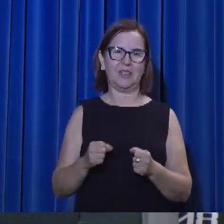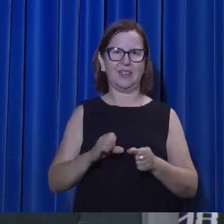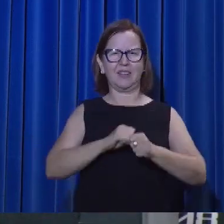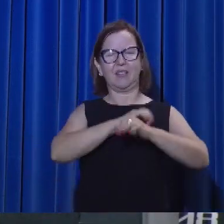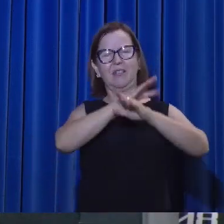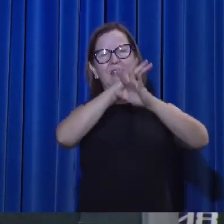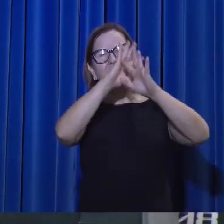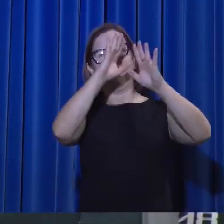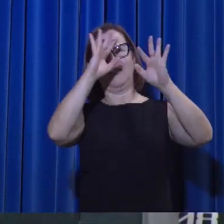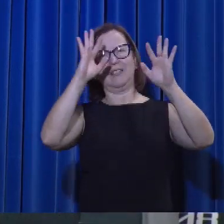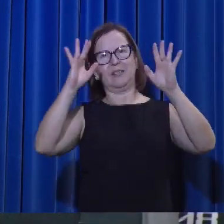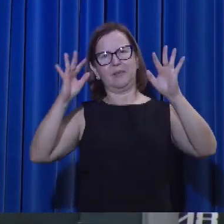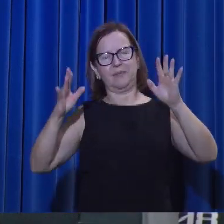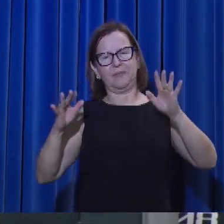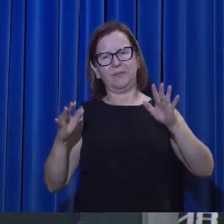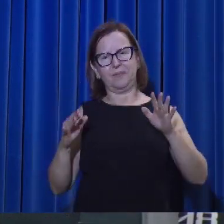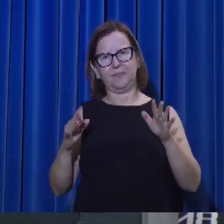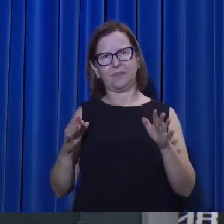glória,